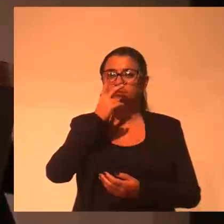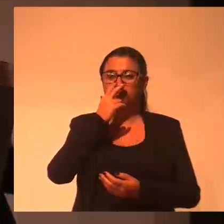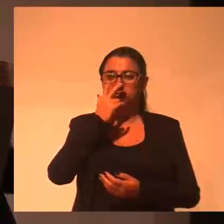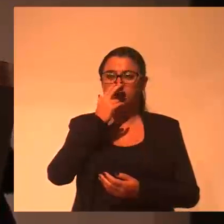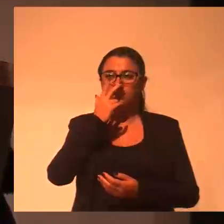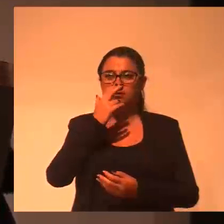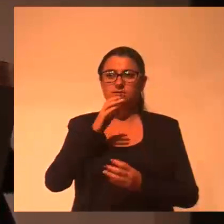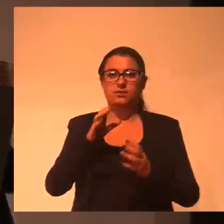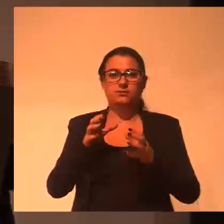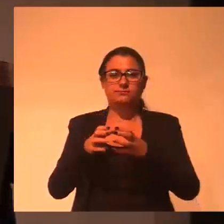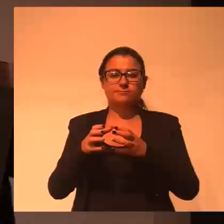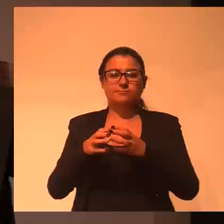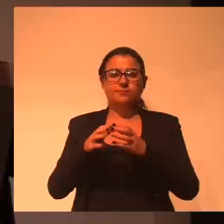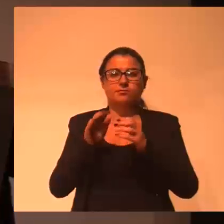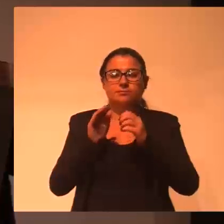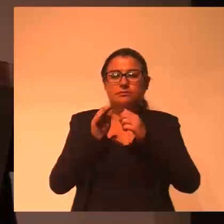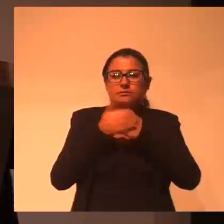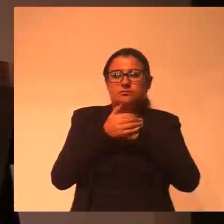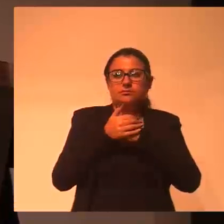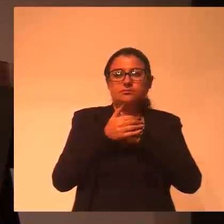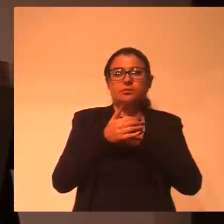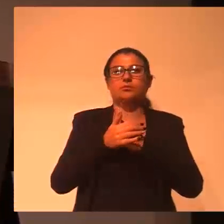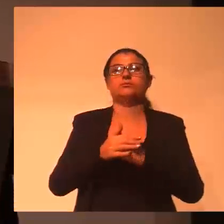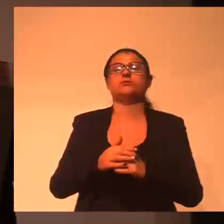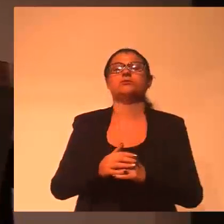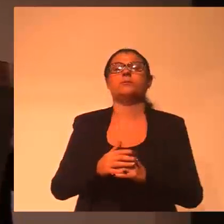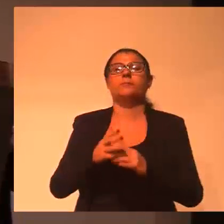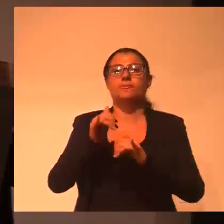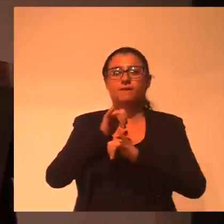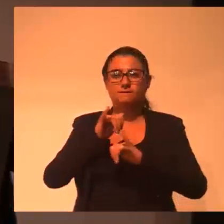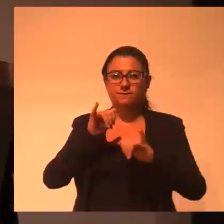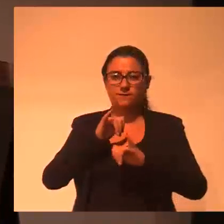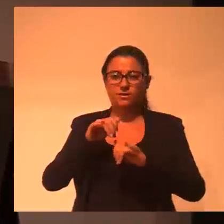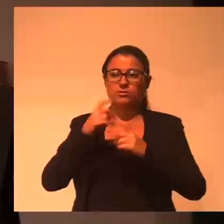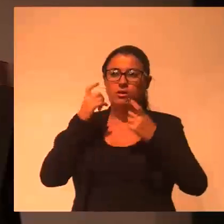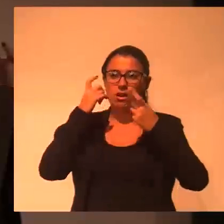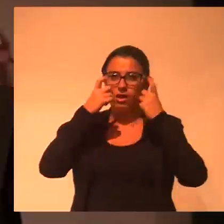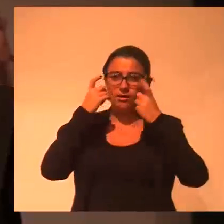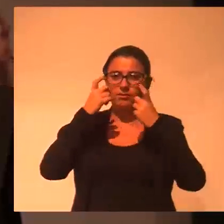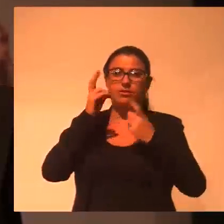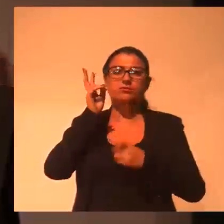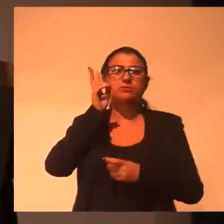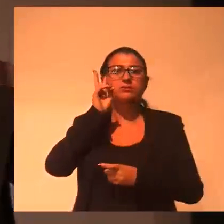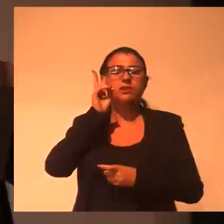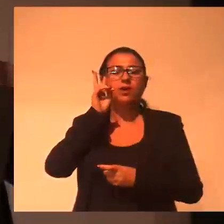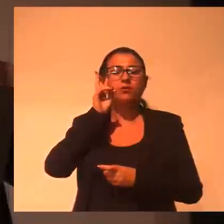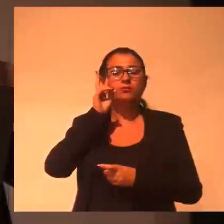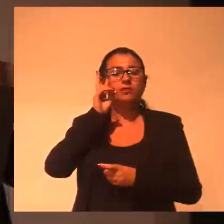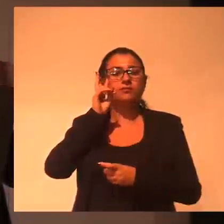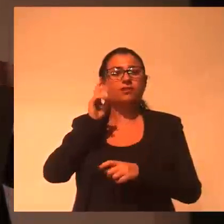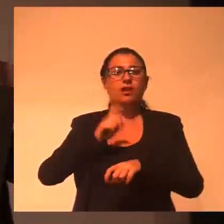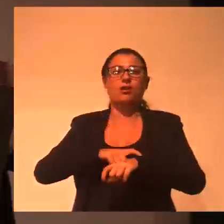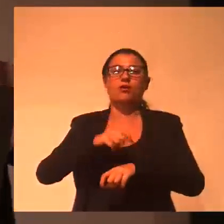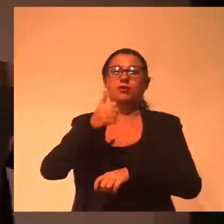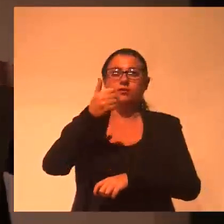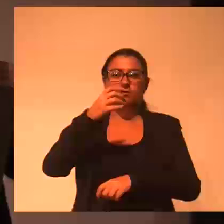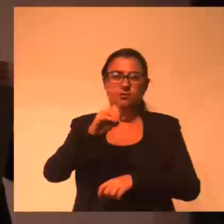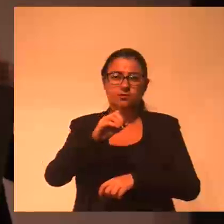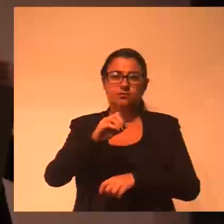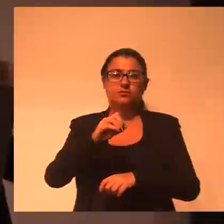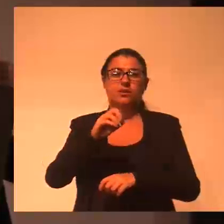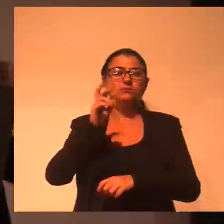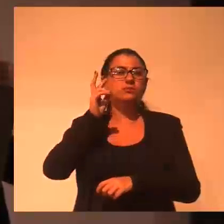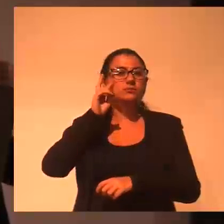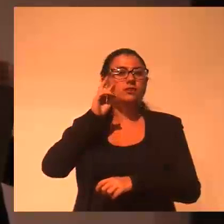coisa escondida. Ninguém está, pelo amor de Deus. O Florentino avisou da reunião de segunda-feira, das 10 da manhã, na tribuna, numa segunda-feira anterior. Nós